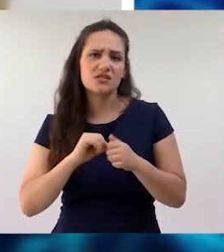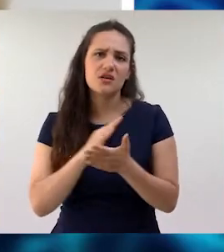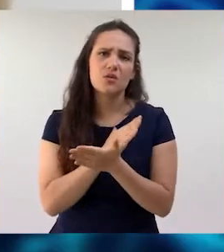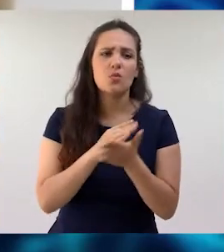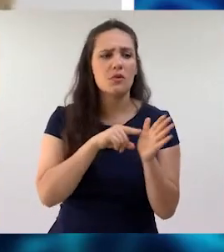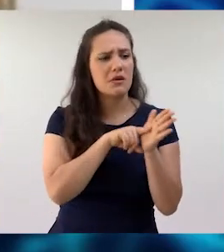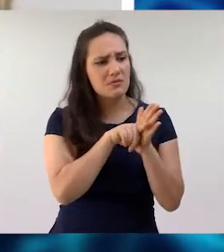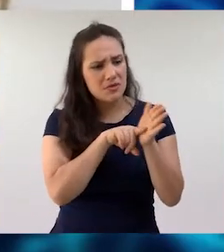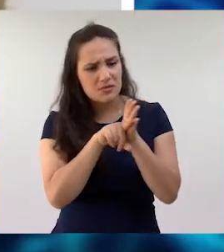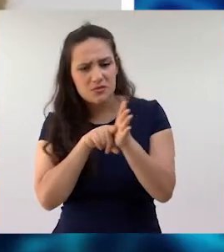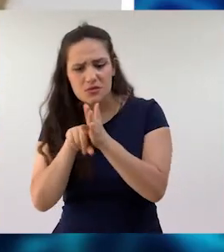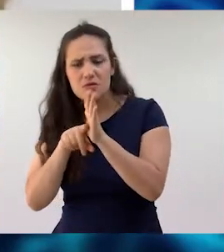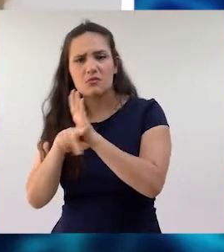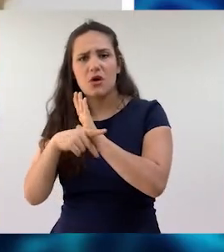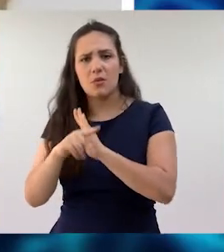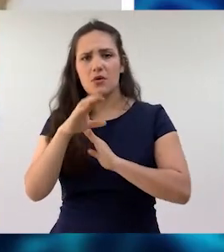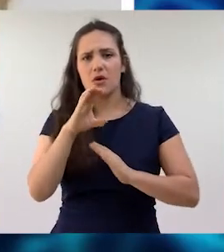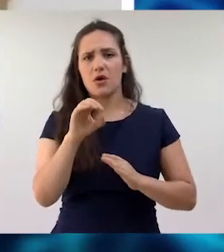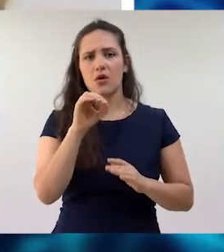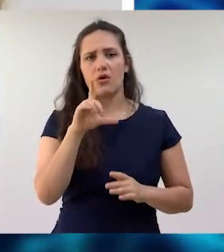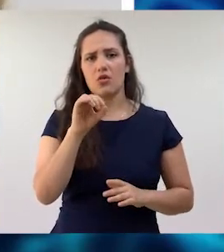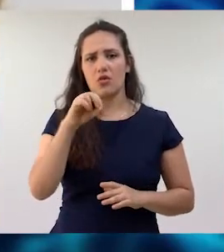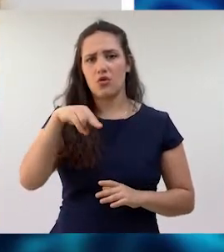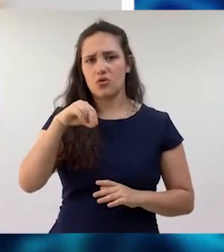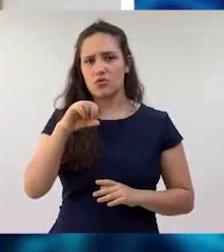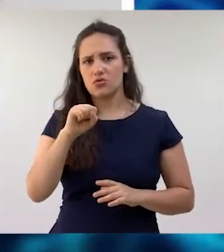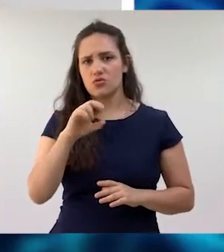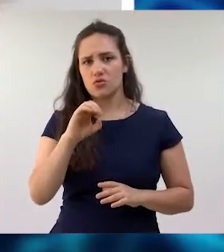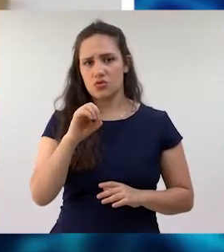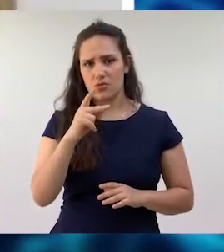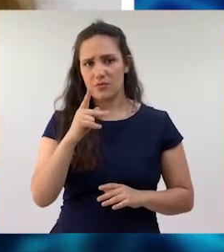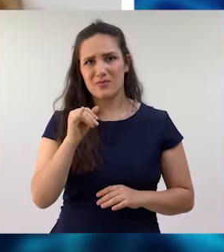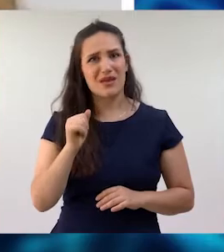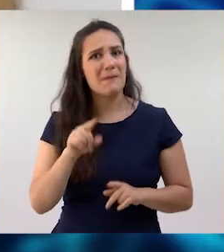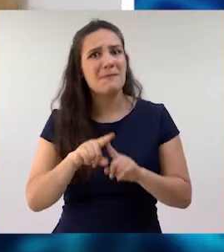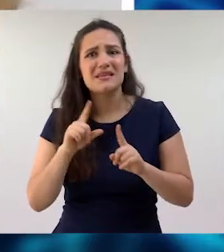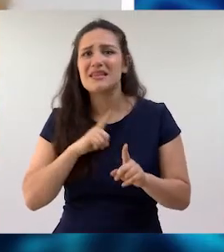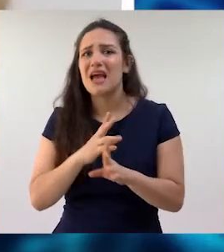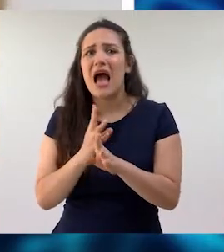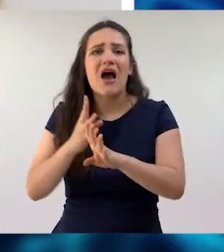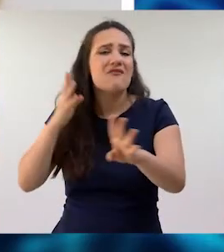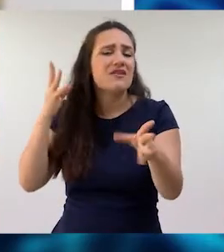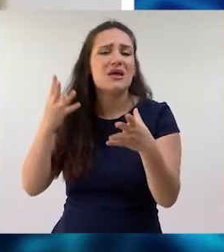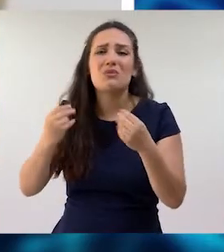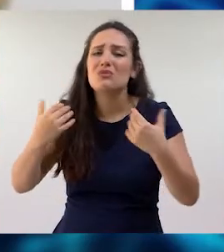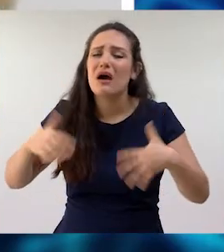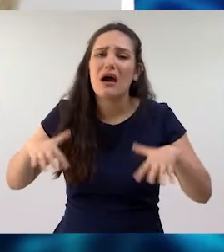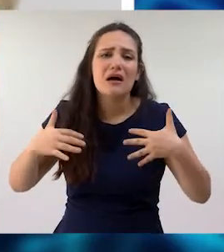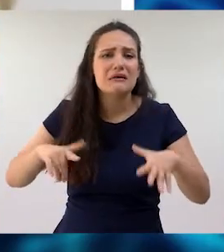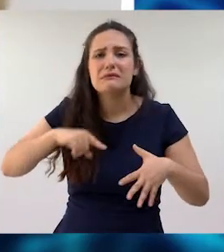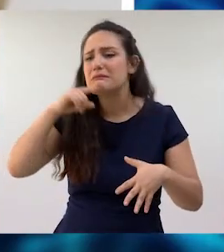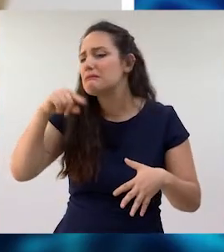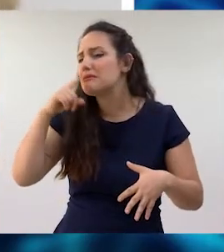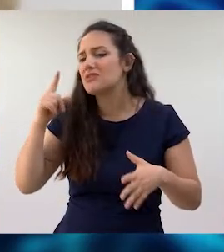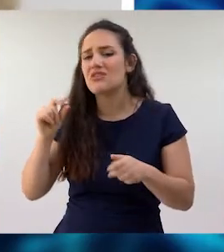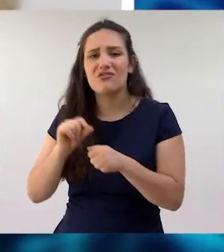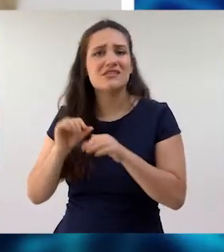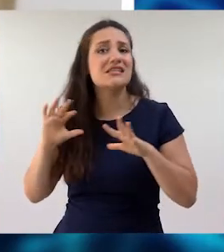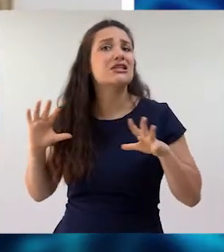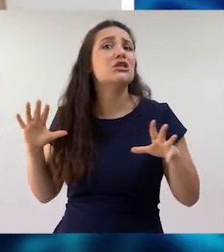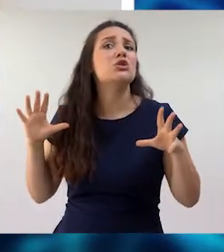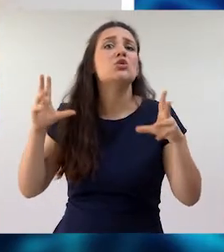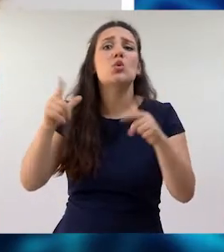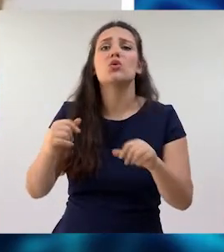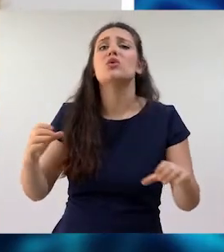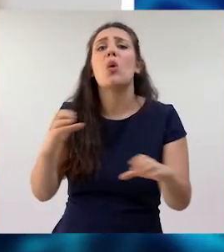alguns multirões de colonoscopias para auxiliar, mas a fila é muito grande, a demanda é muito grande, então não